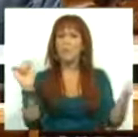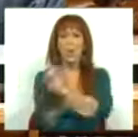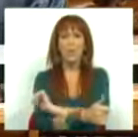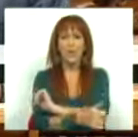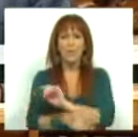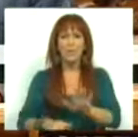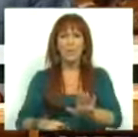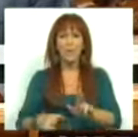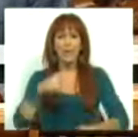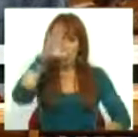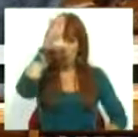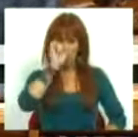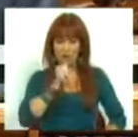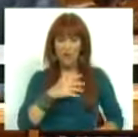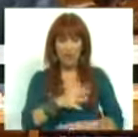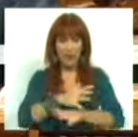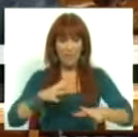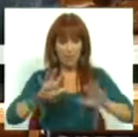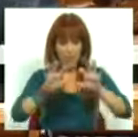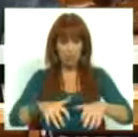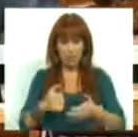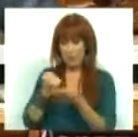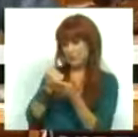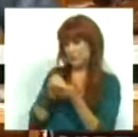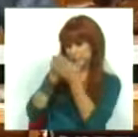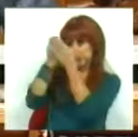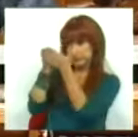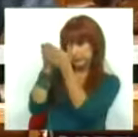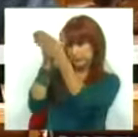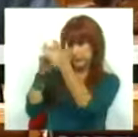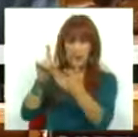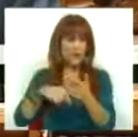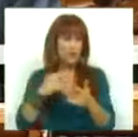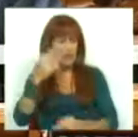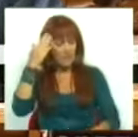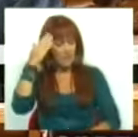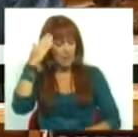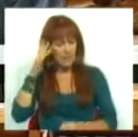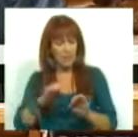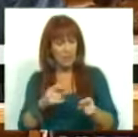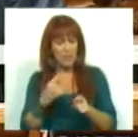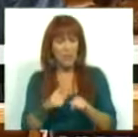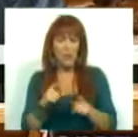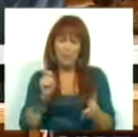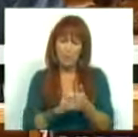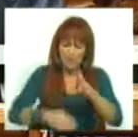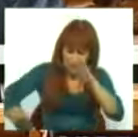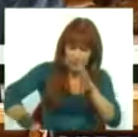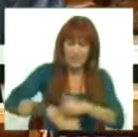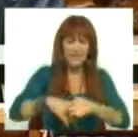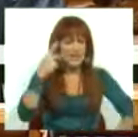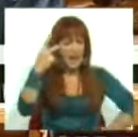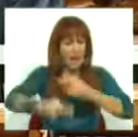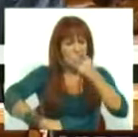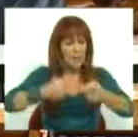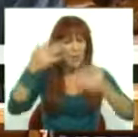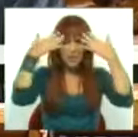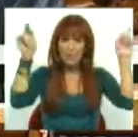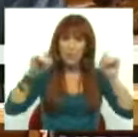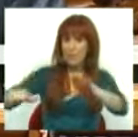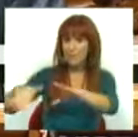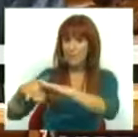contrário, o Governo e a maioria parlamentar que o suporta sempre o projetaram como ponto de partida para uma análise